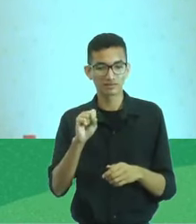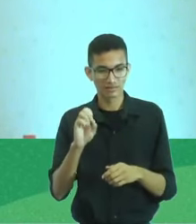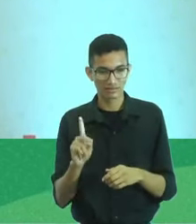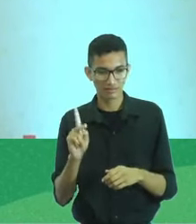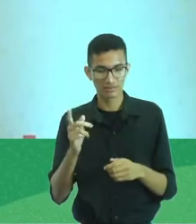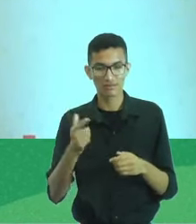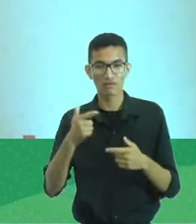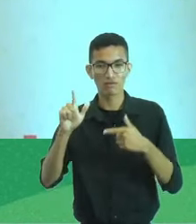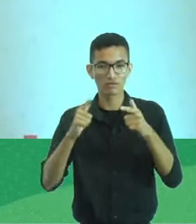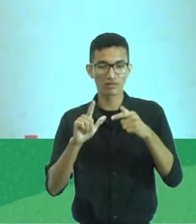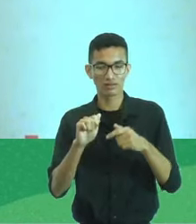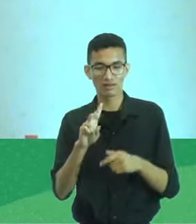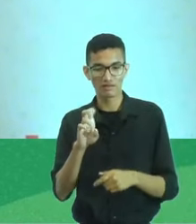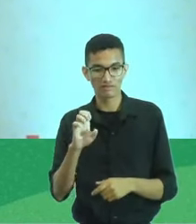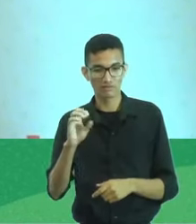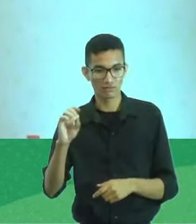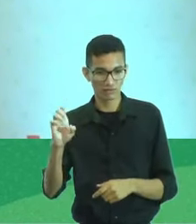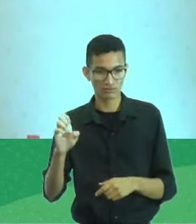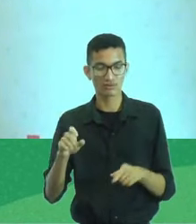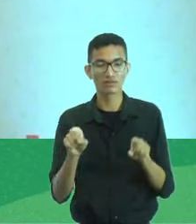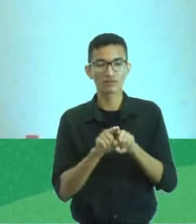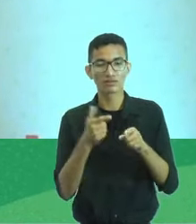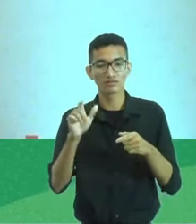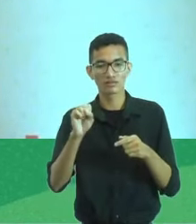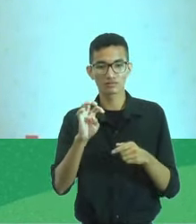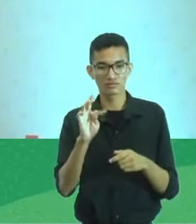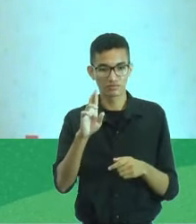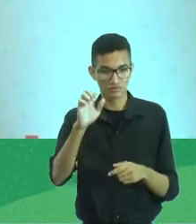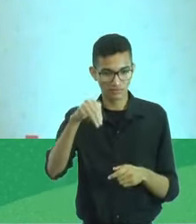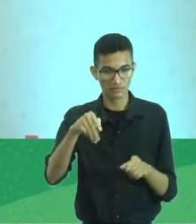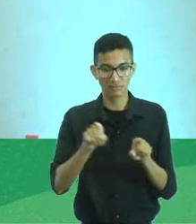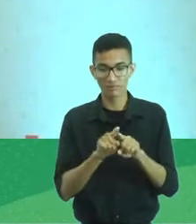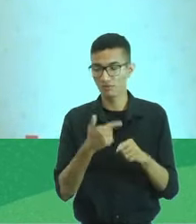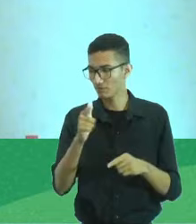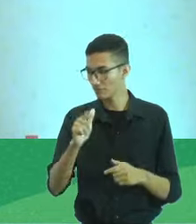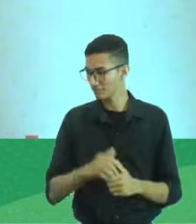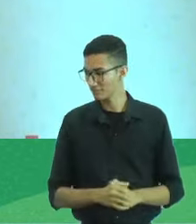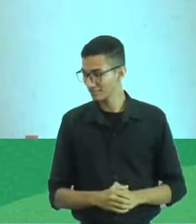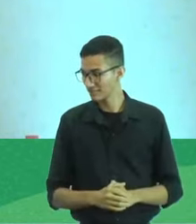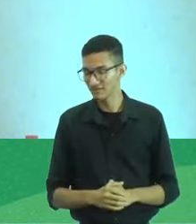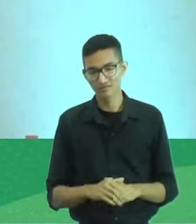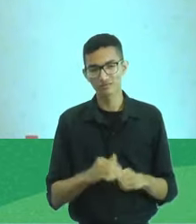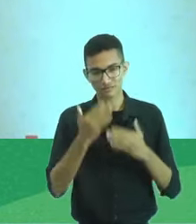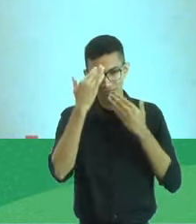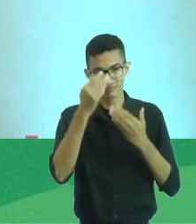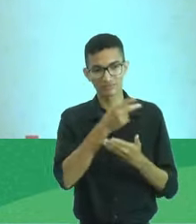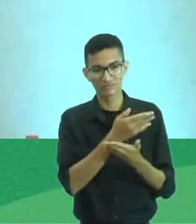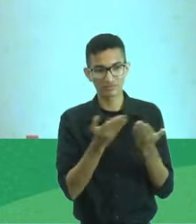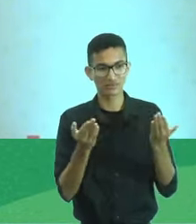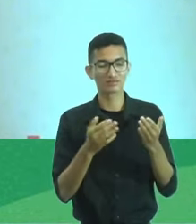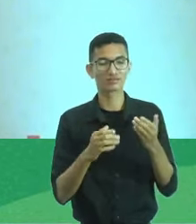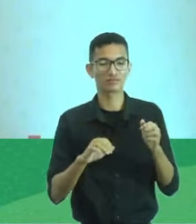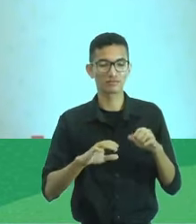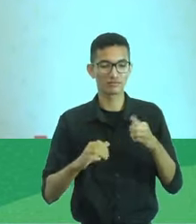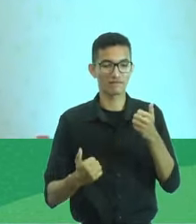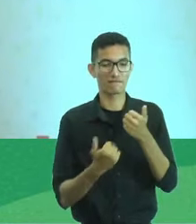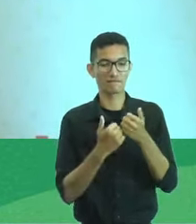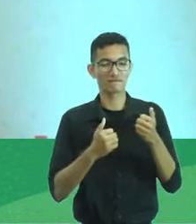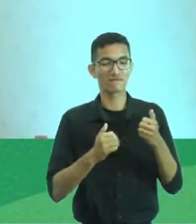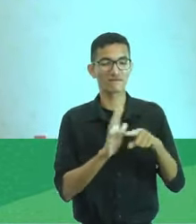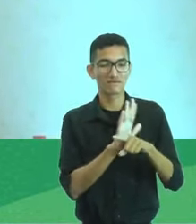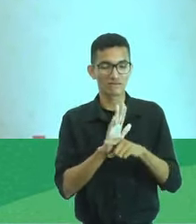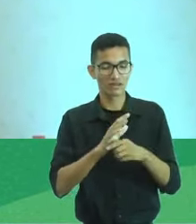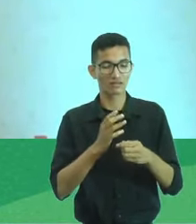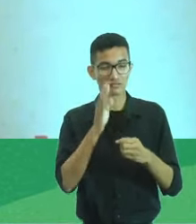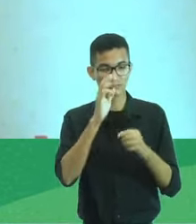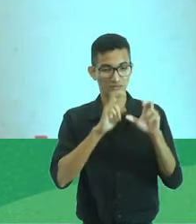Heroes a leves a stream e a vinta muito obrigada por fazer a parte da parte ao Brasil agora a